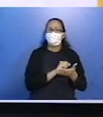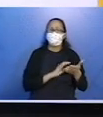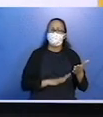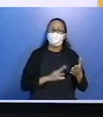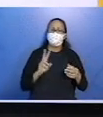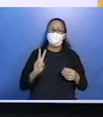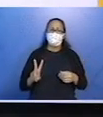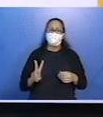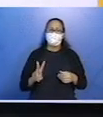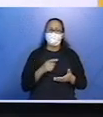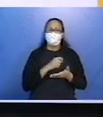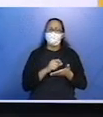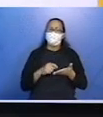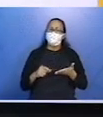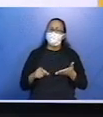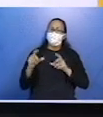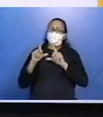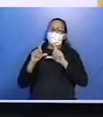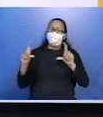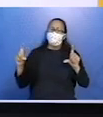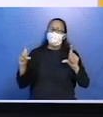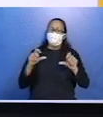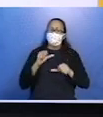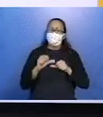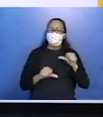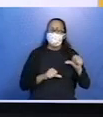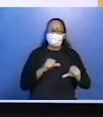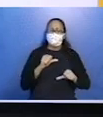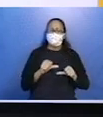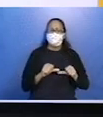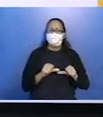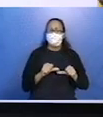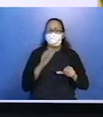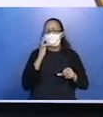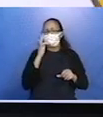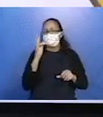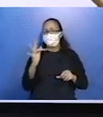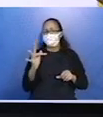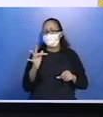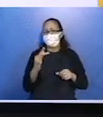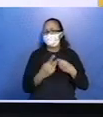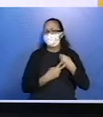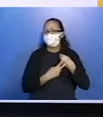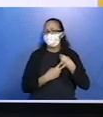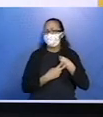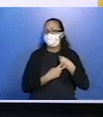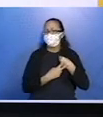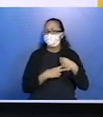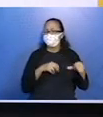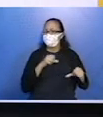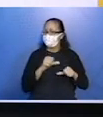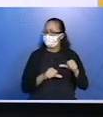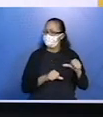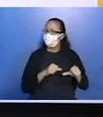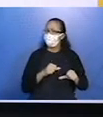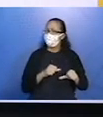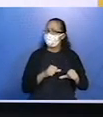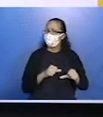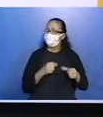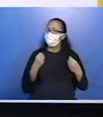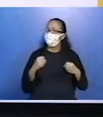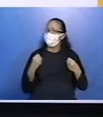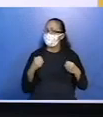Reescreva as frases mudando os verbos para o futuro. Faça as mudanças necessárias para que